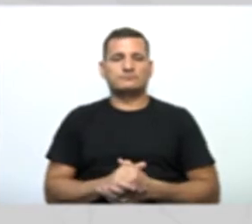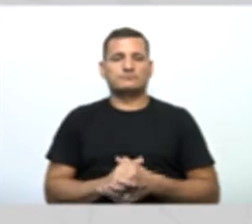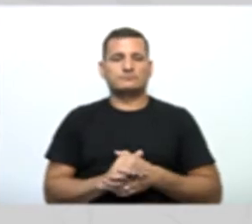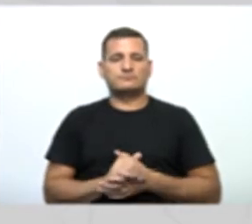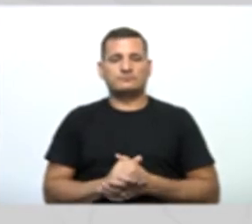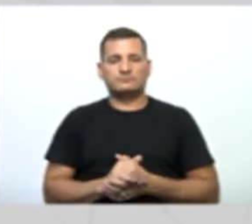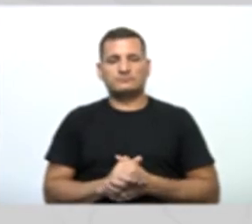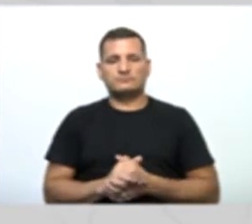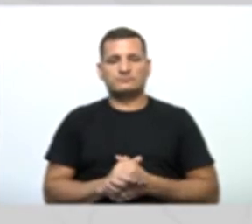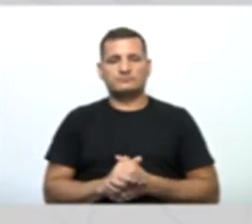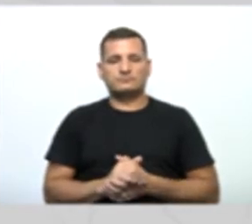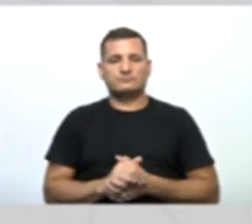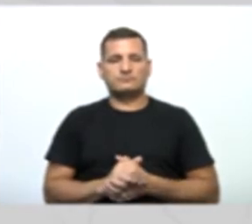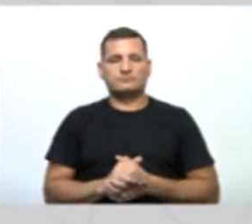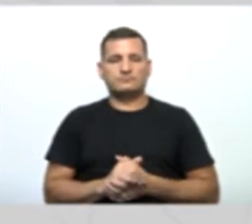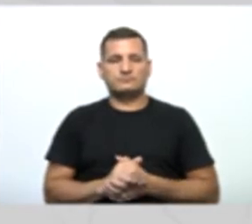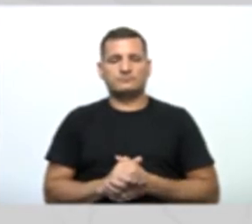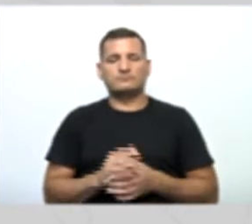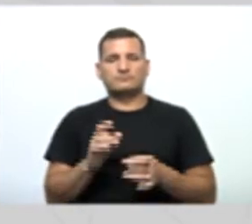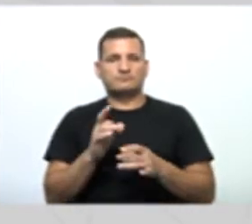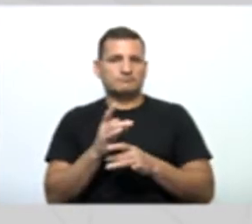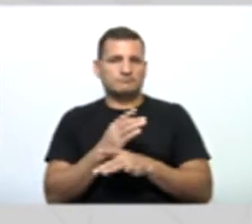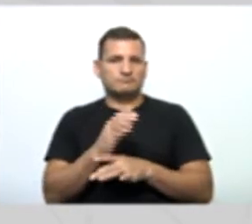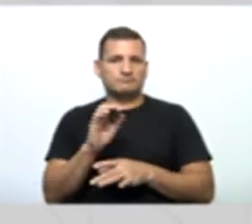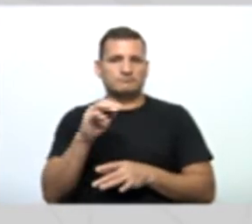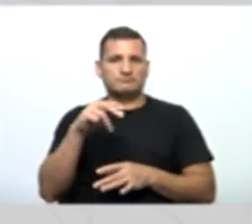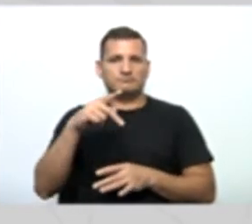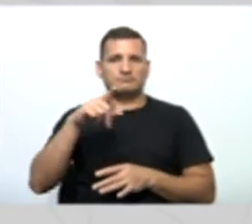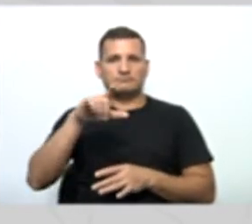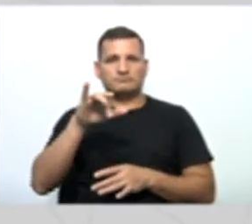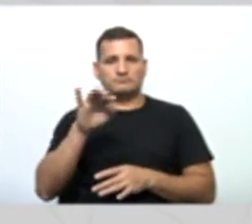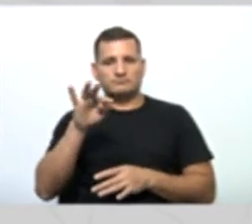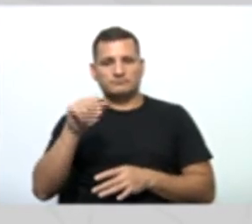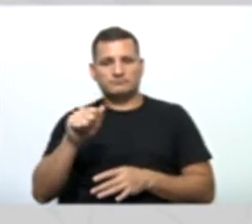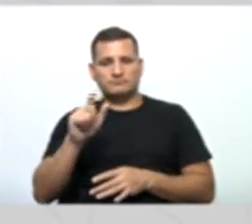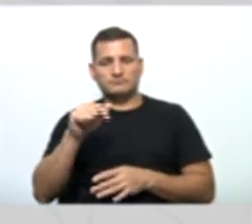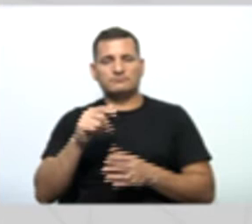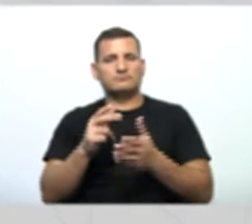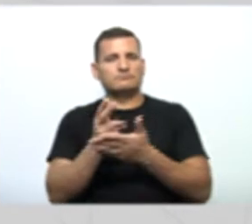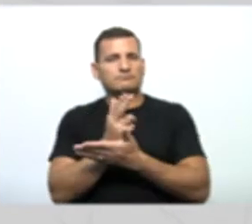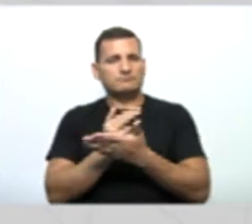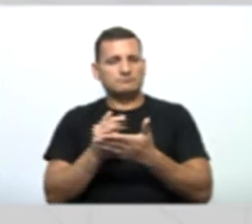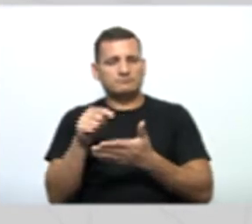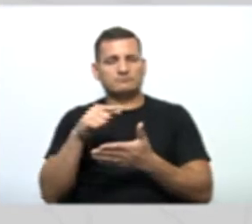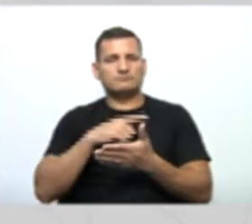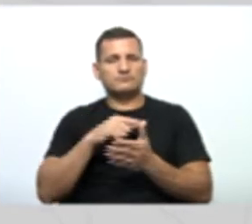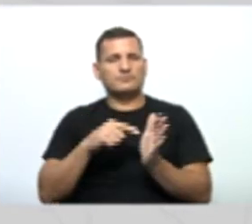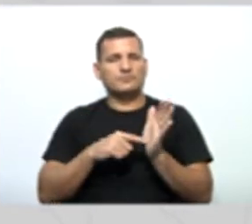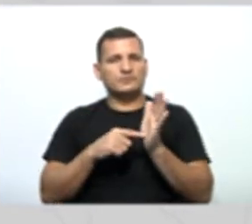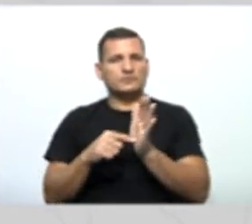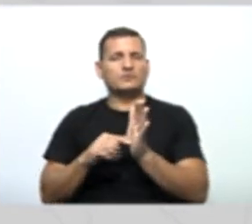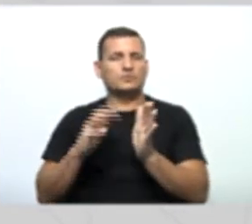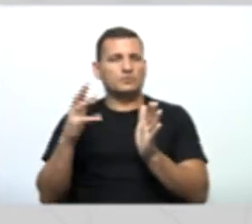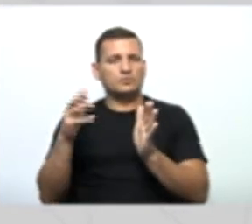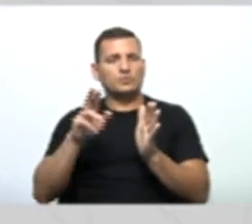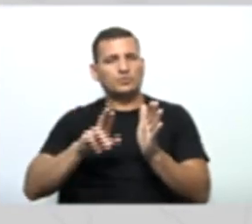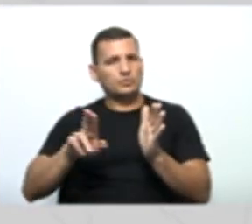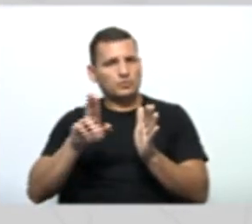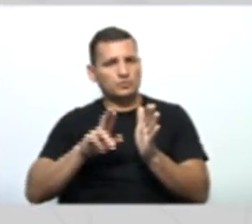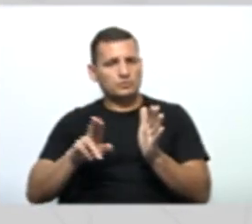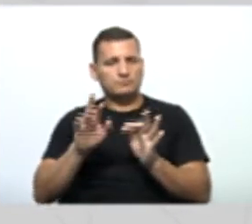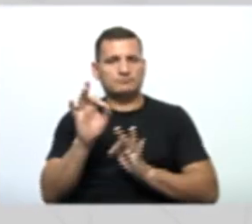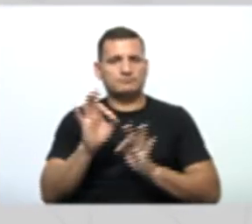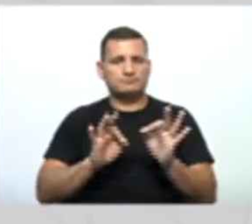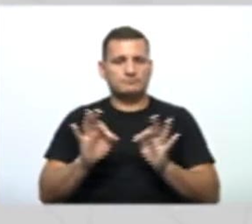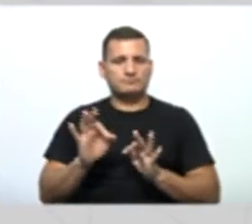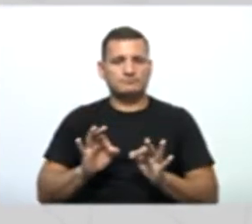muito importante. Então a completa quando o protótipo apresenta toda a funcionalidade da aplicação planejada,